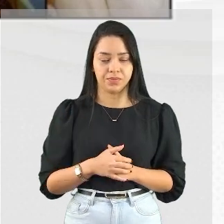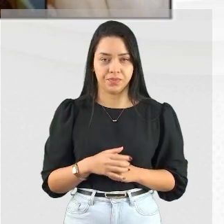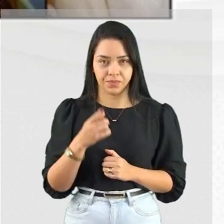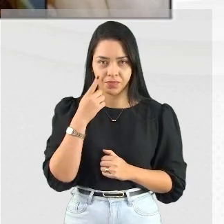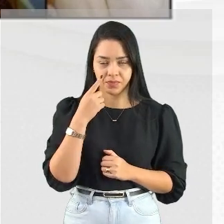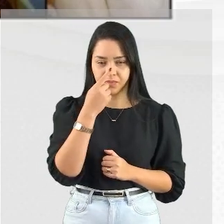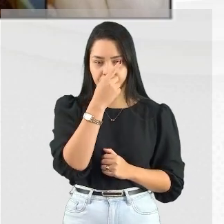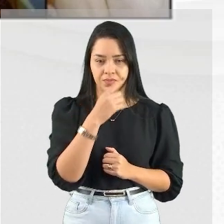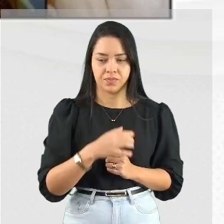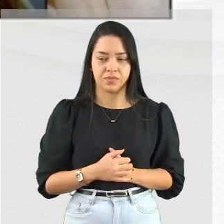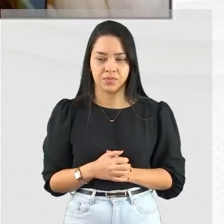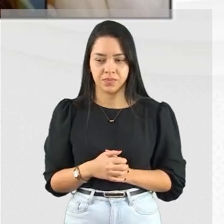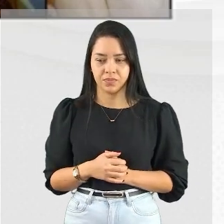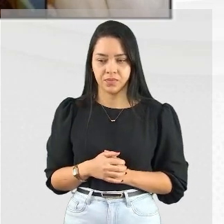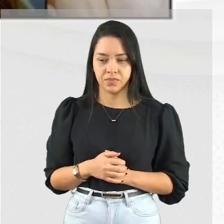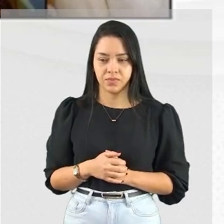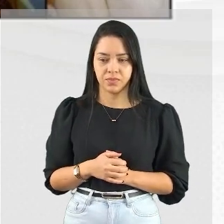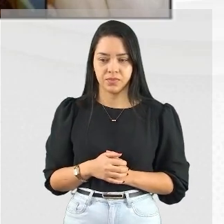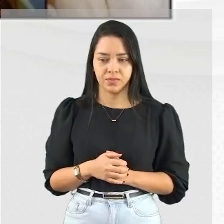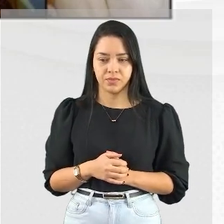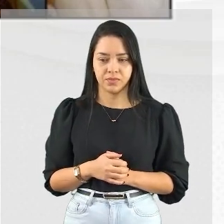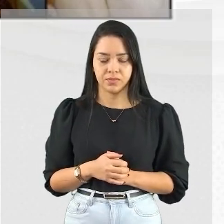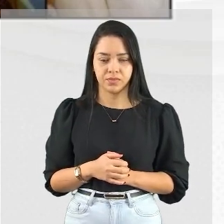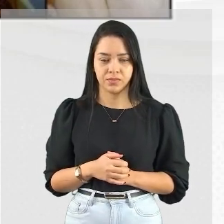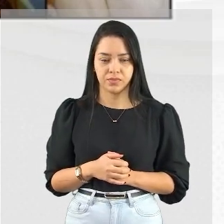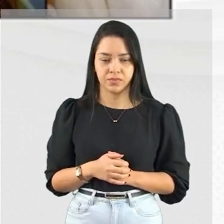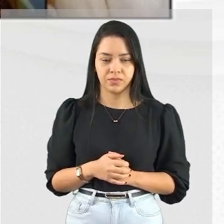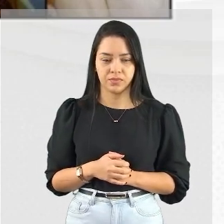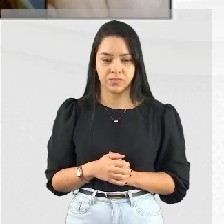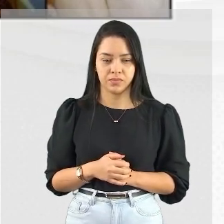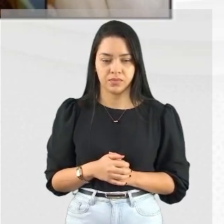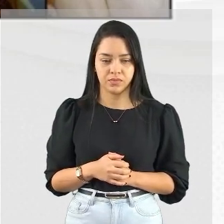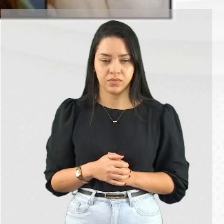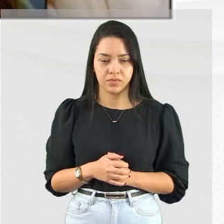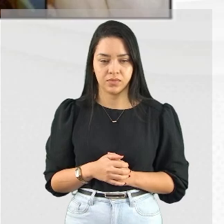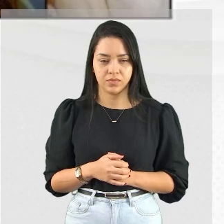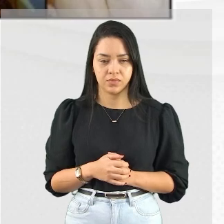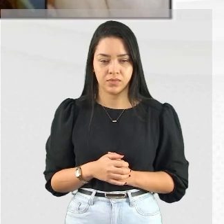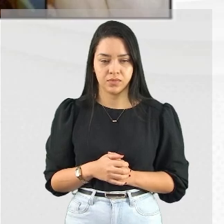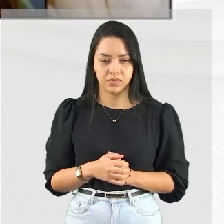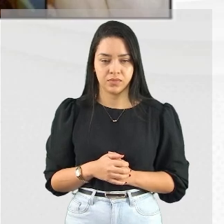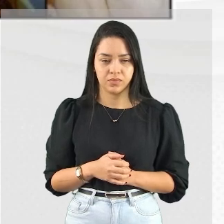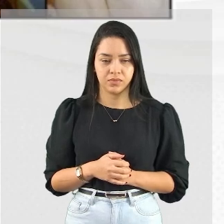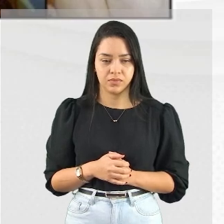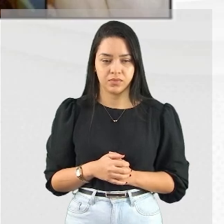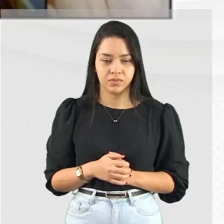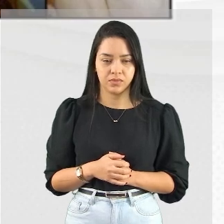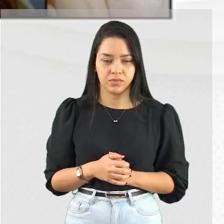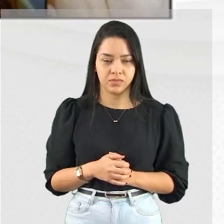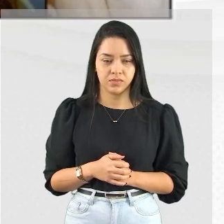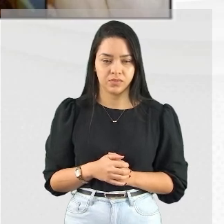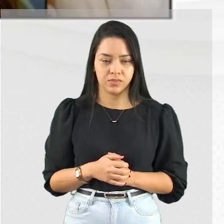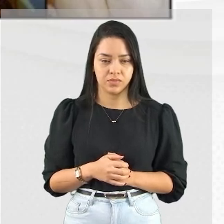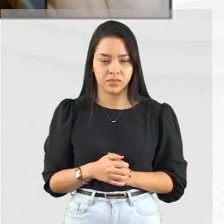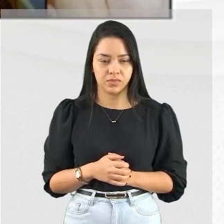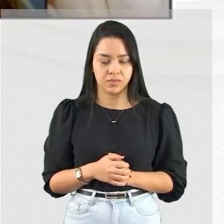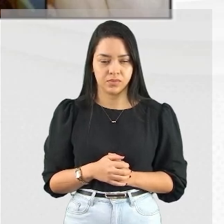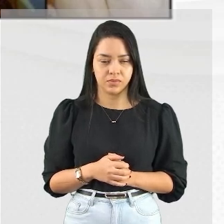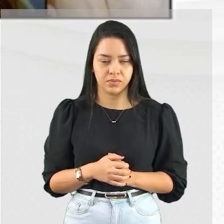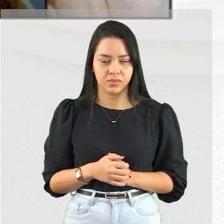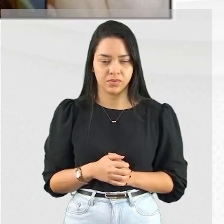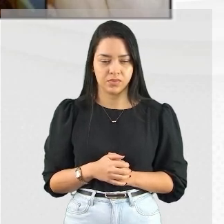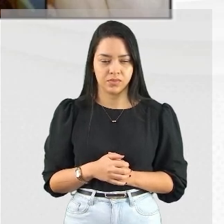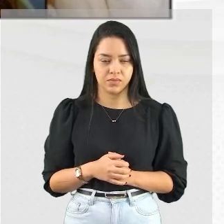tenho Azão, Azão, né? Bzinho, Bzinho. Eu